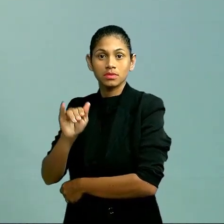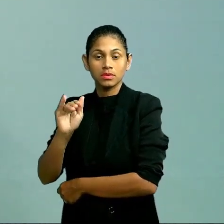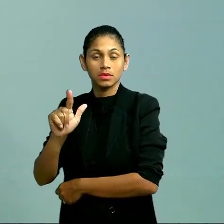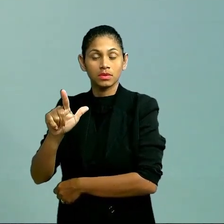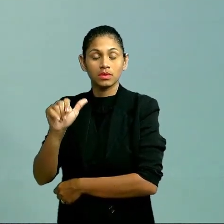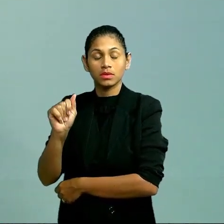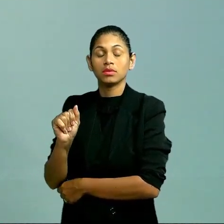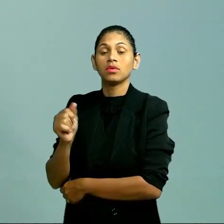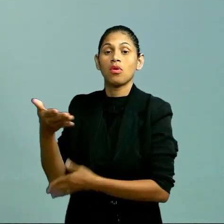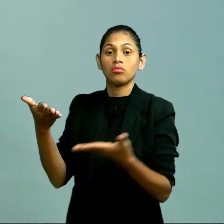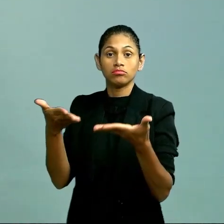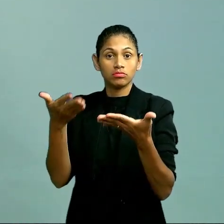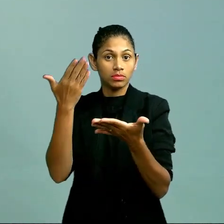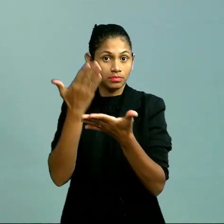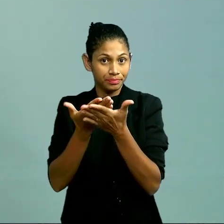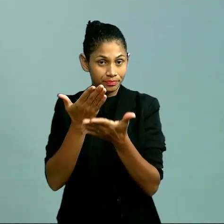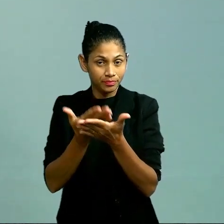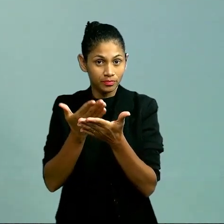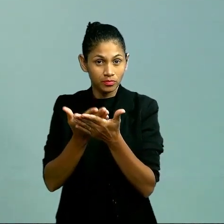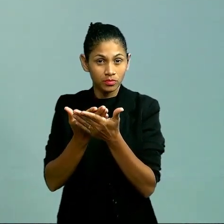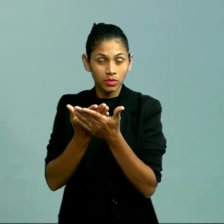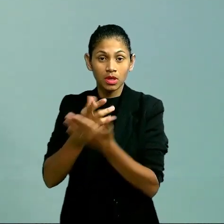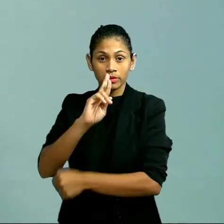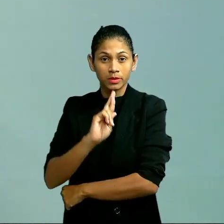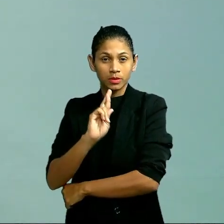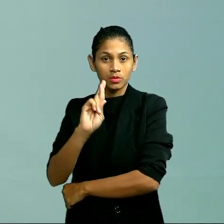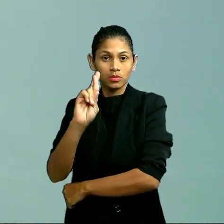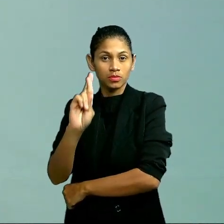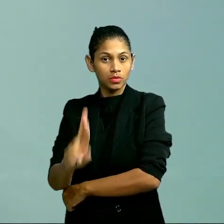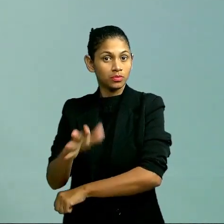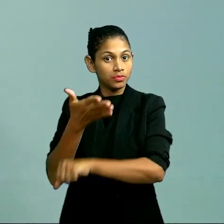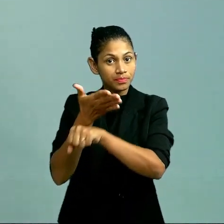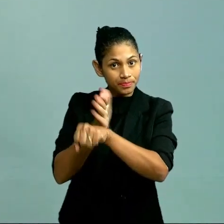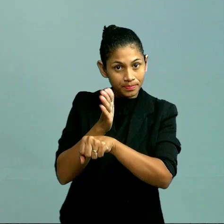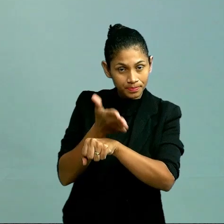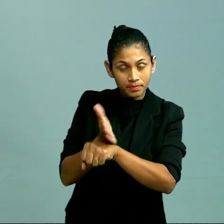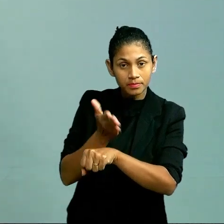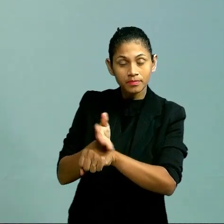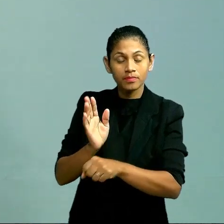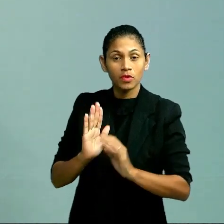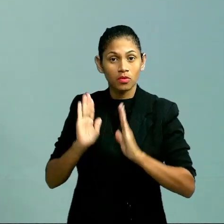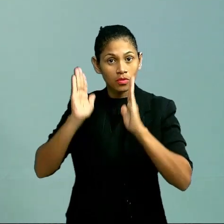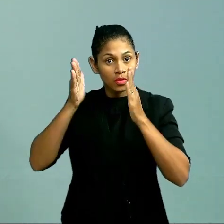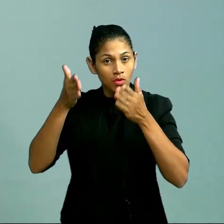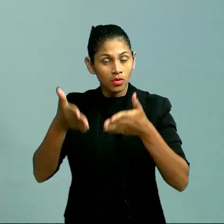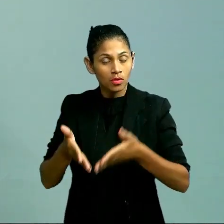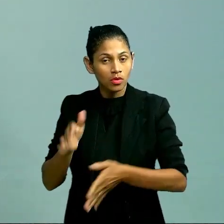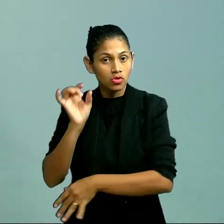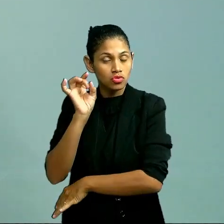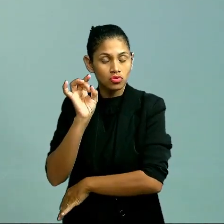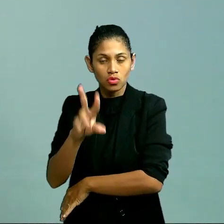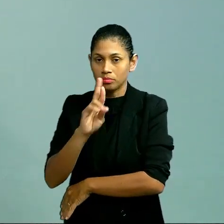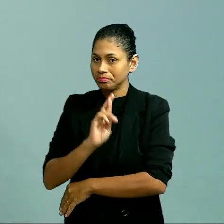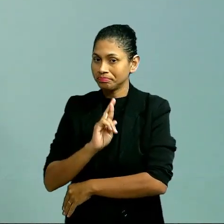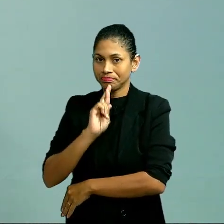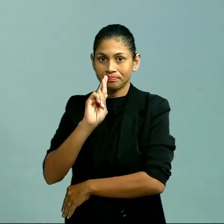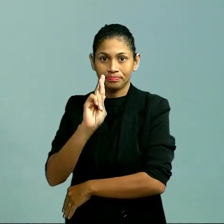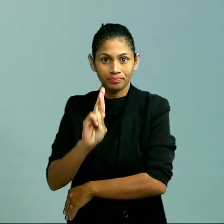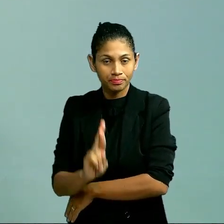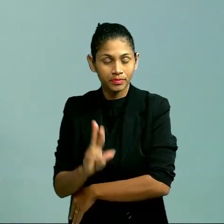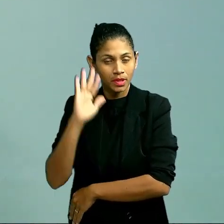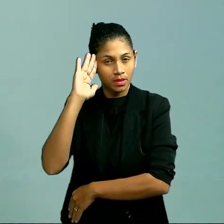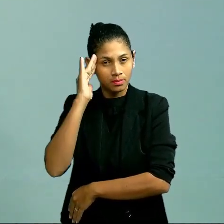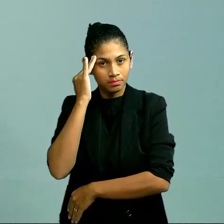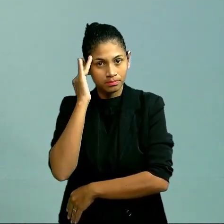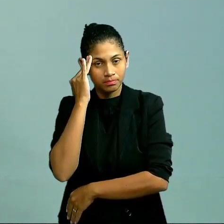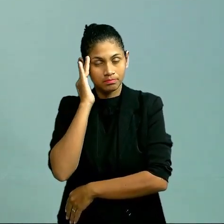nós estudaremos resoluções de exercício. Nós focaremos somente em resolver e